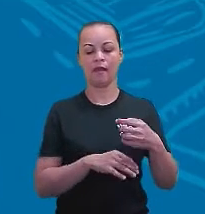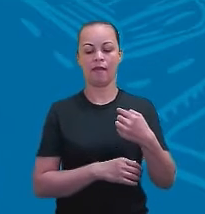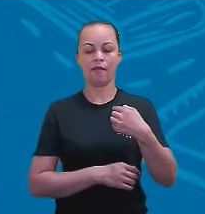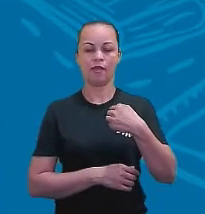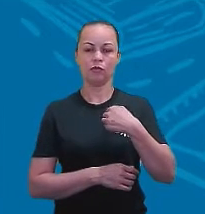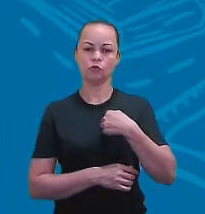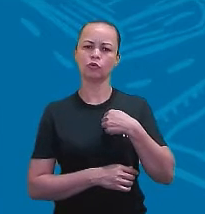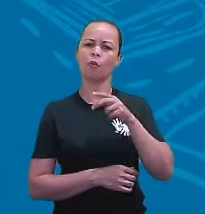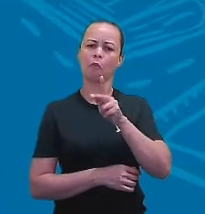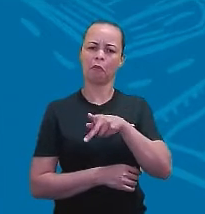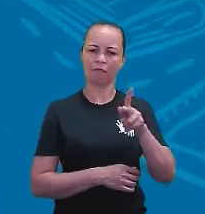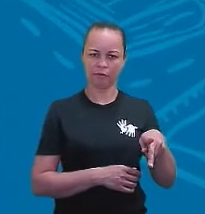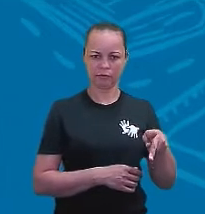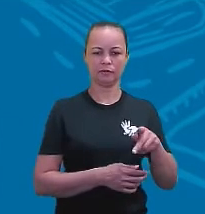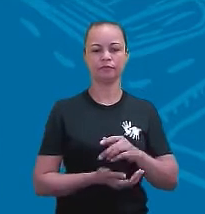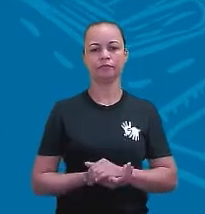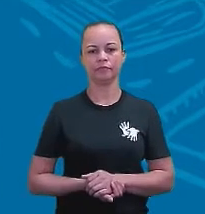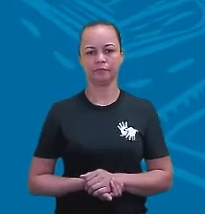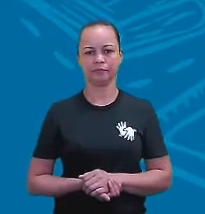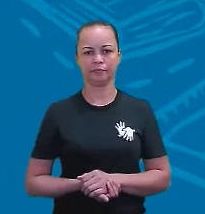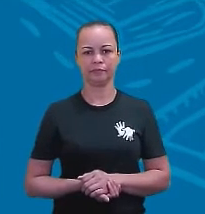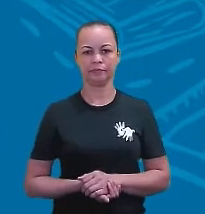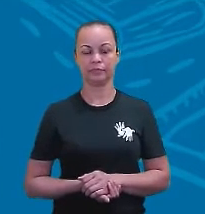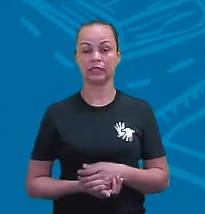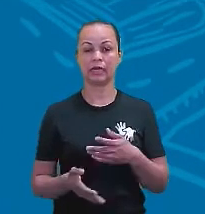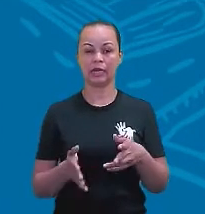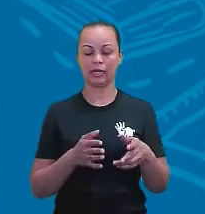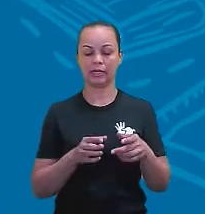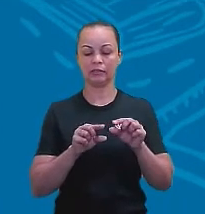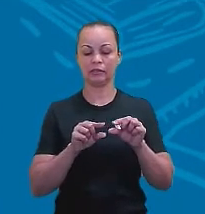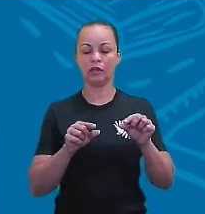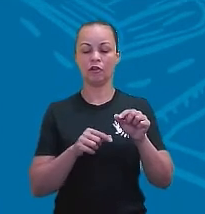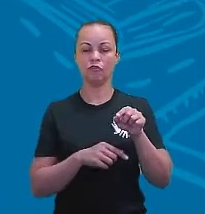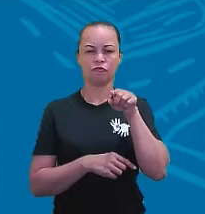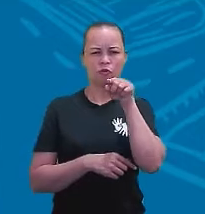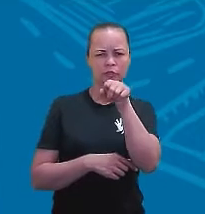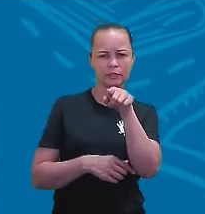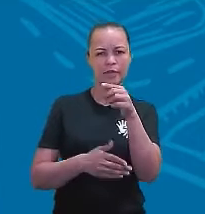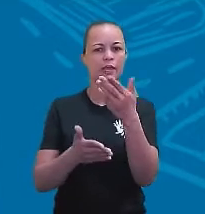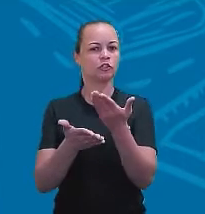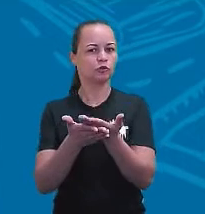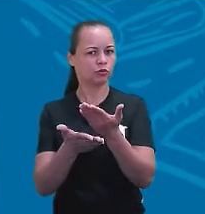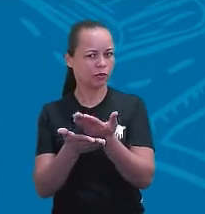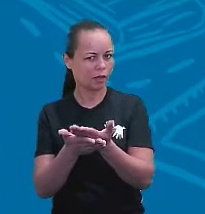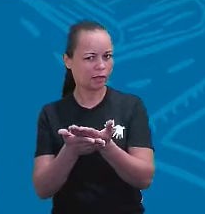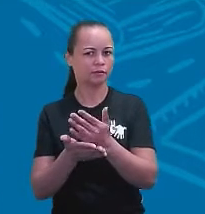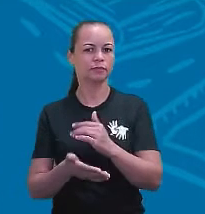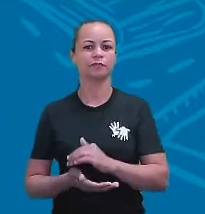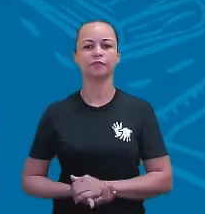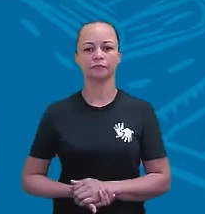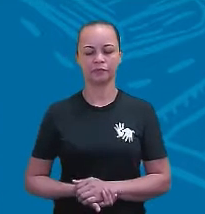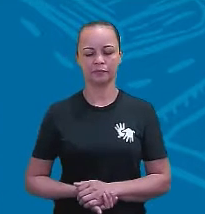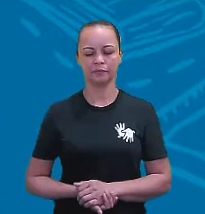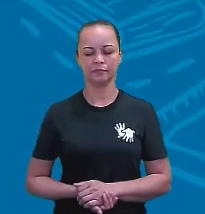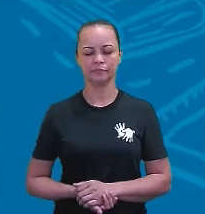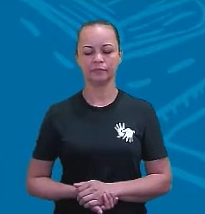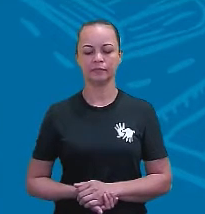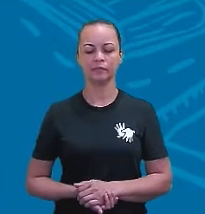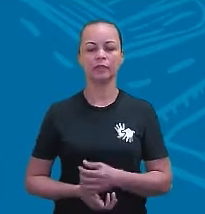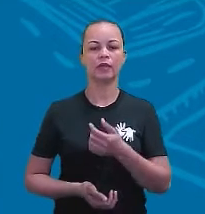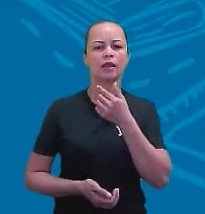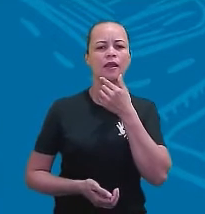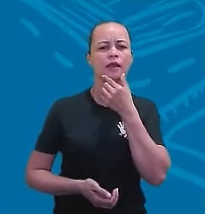professora. You are a student, você é um estudante. He is happy,